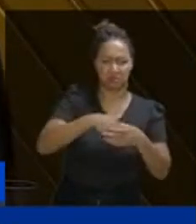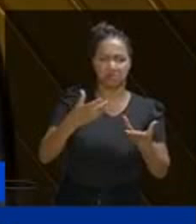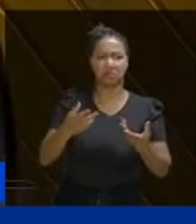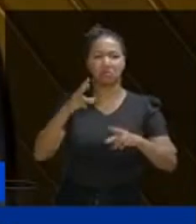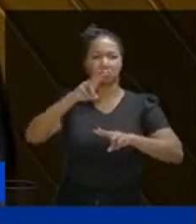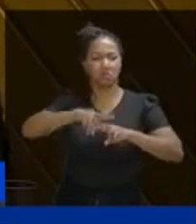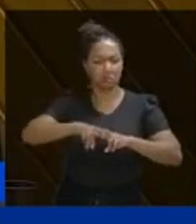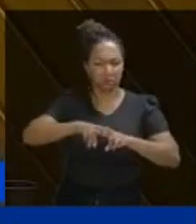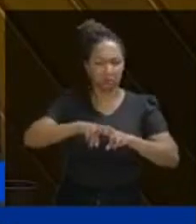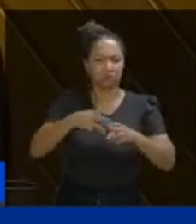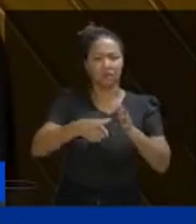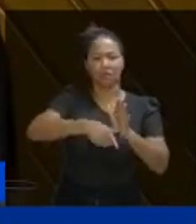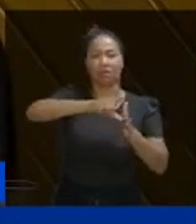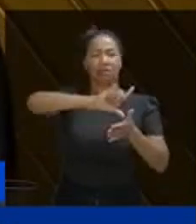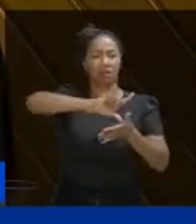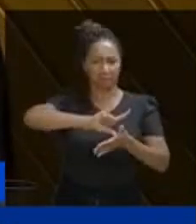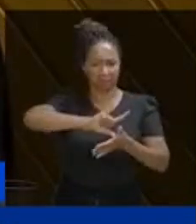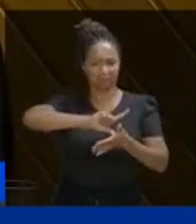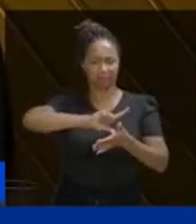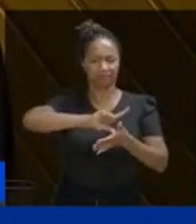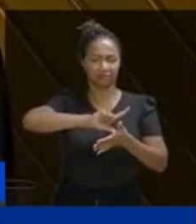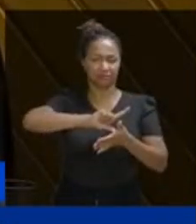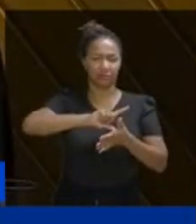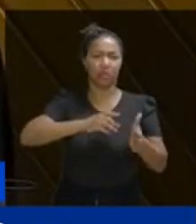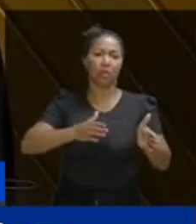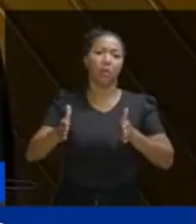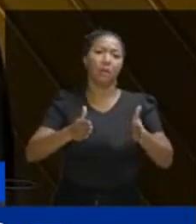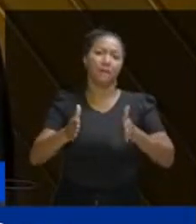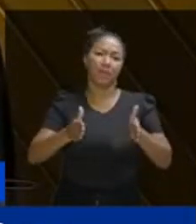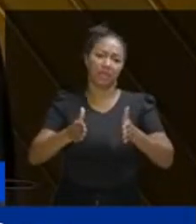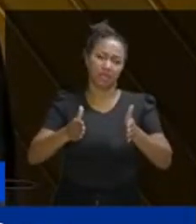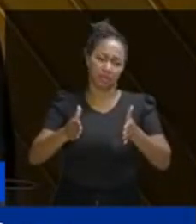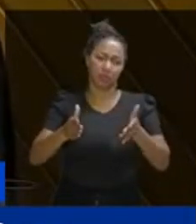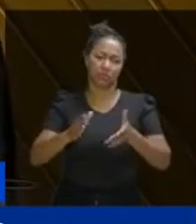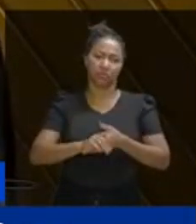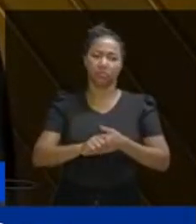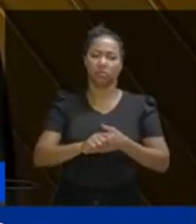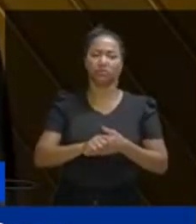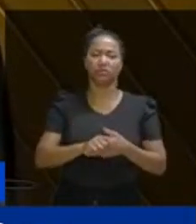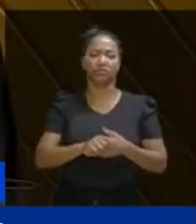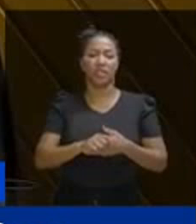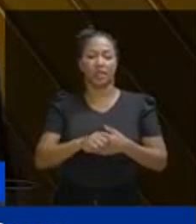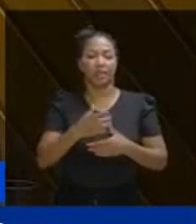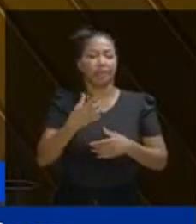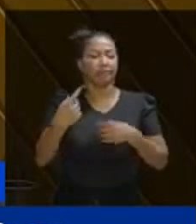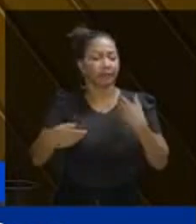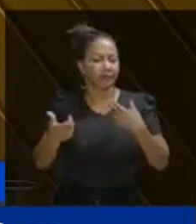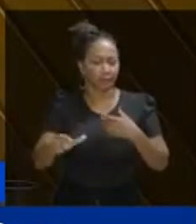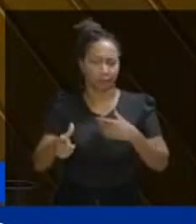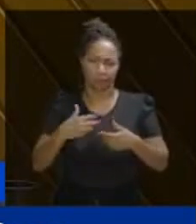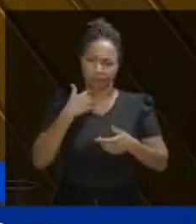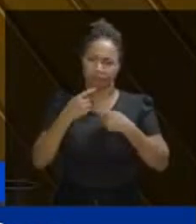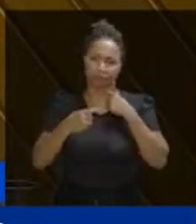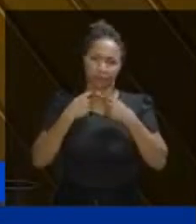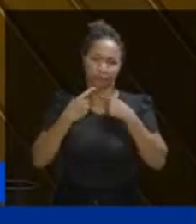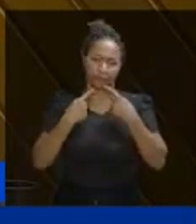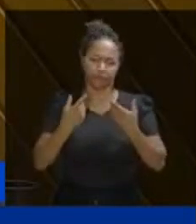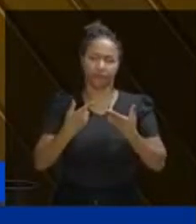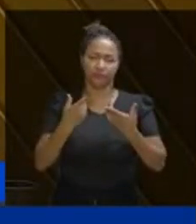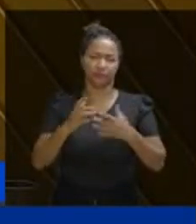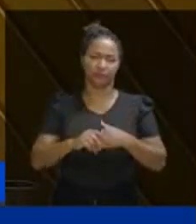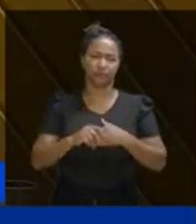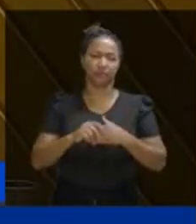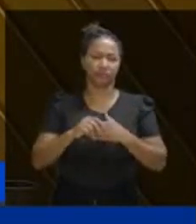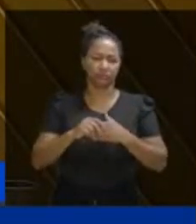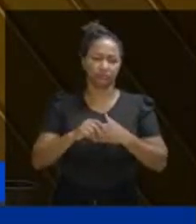foi decretada bem antes do período da imunidade. Então, eu não tenho a menor dúvida em